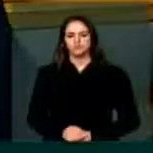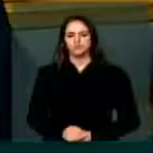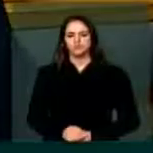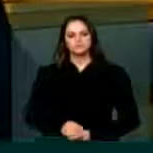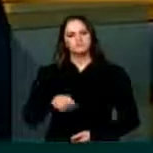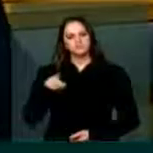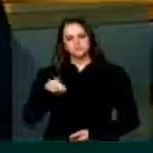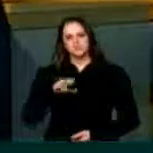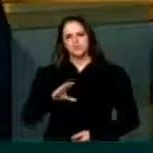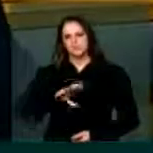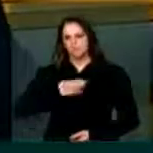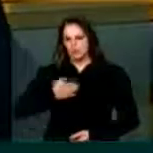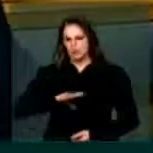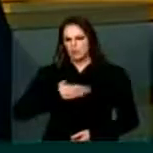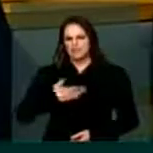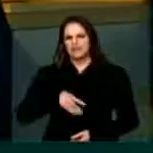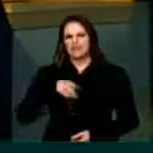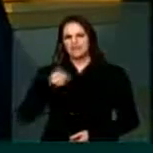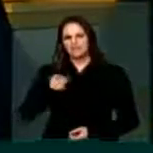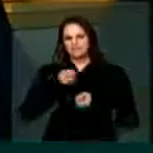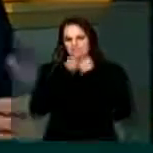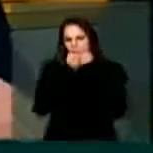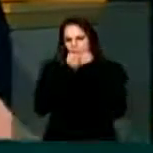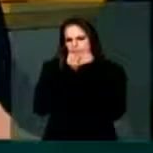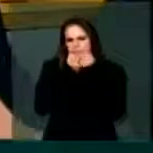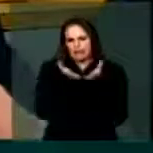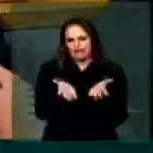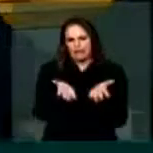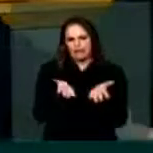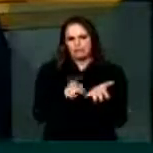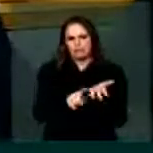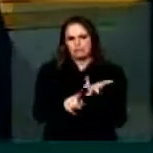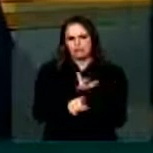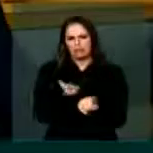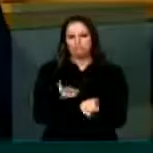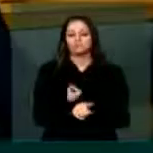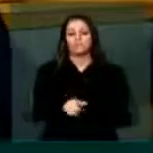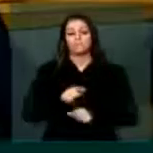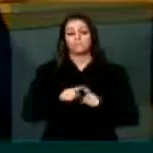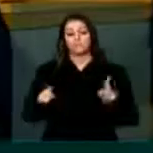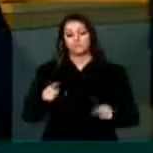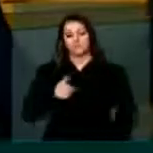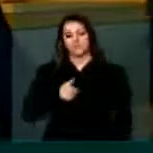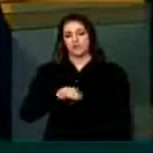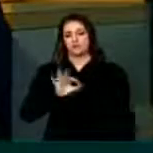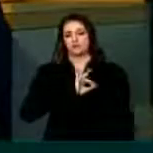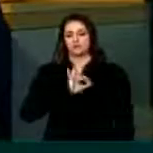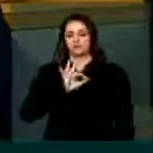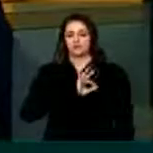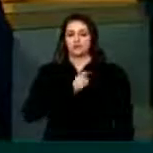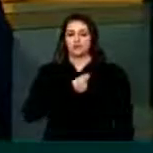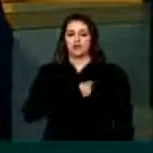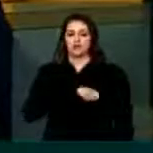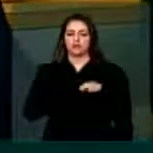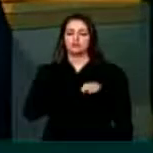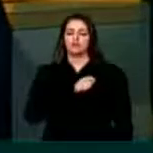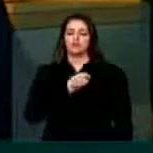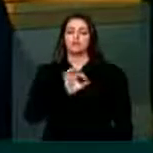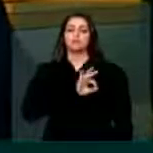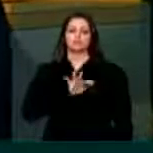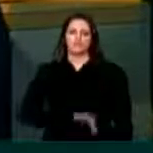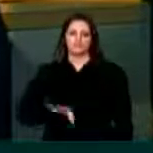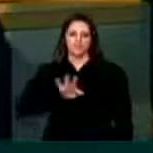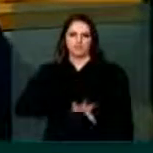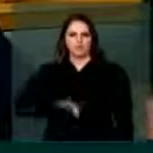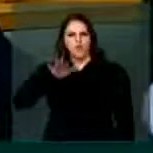Você foi muito corajosa denunciando tudo isso, Meire. Obrigada. Mas para mim, que sou um delegado da Polícia Federal, fica sempre,